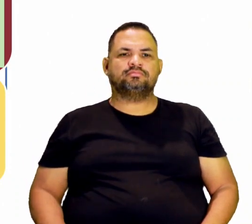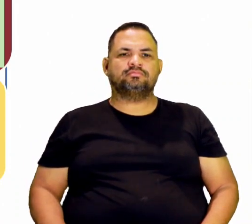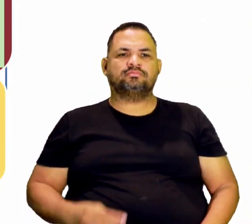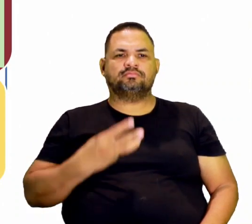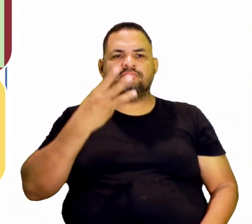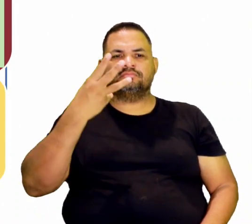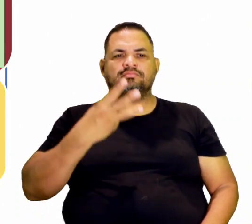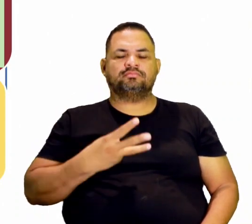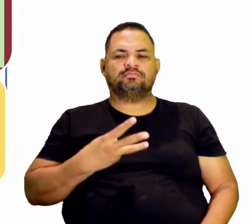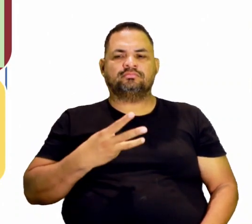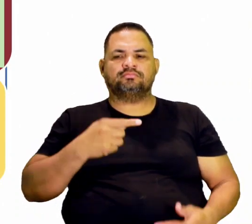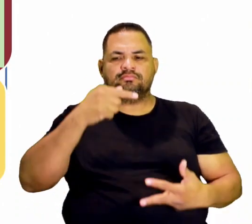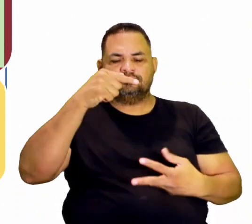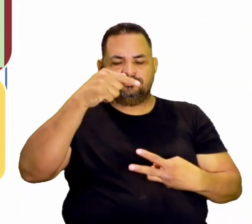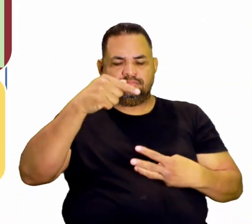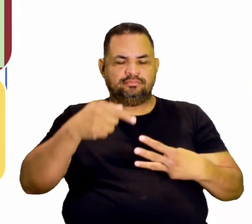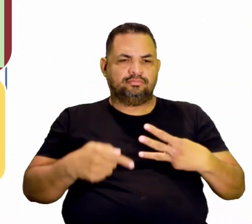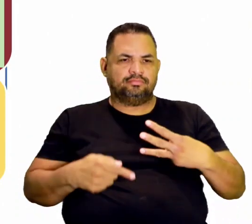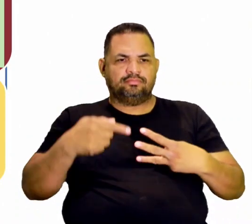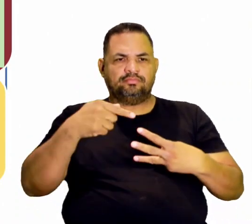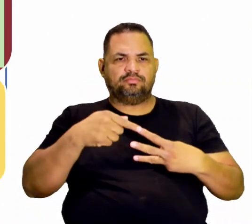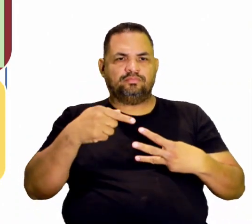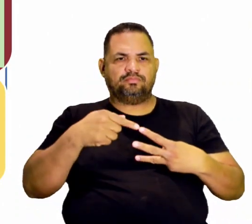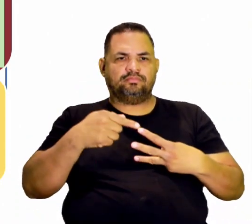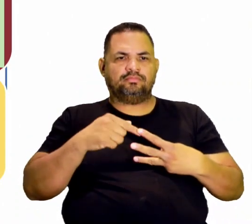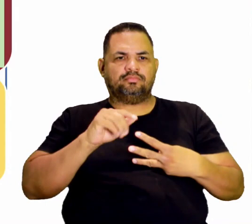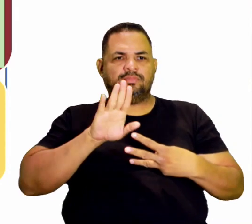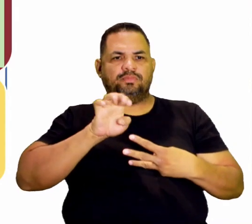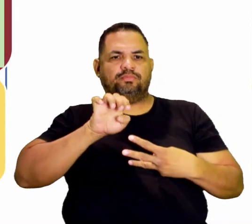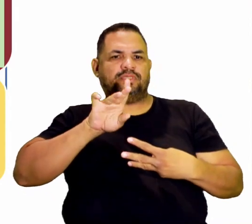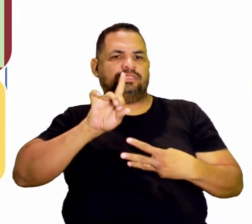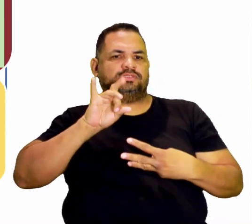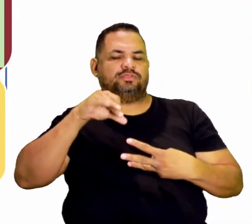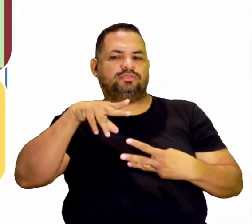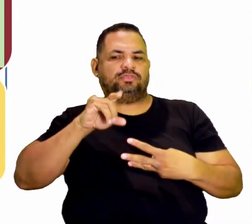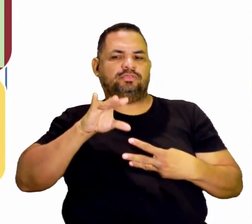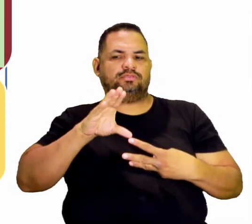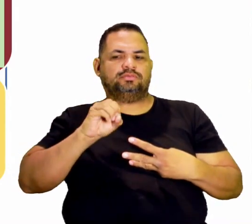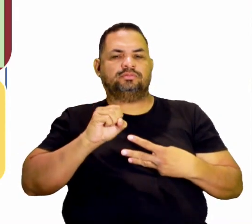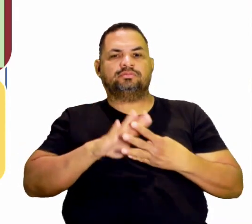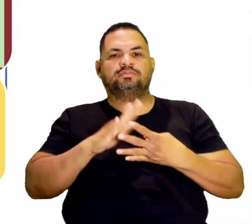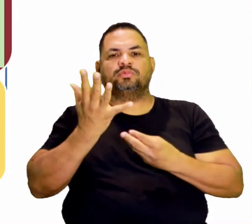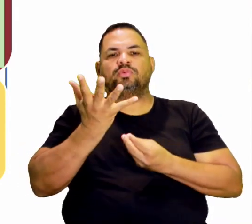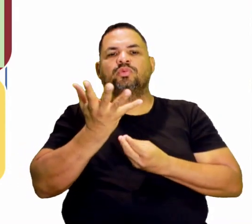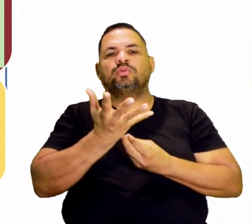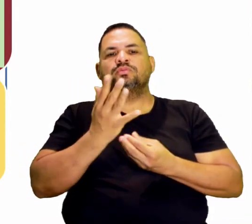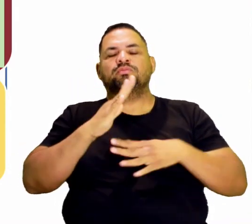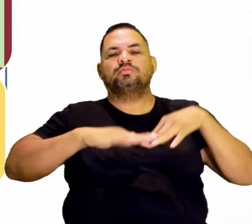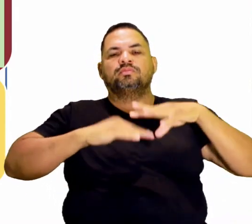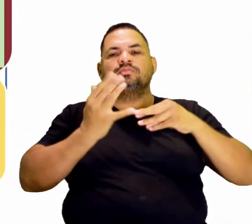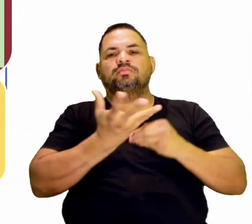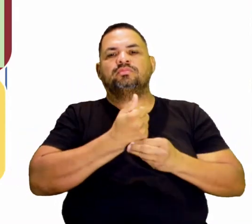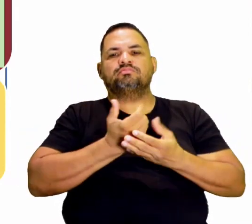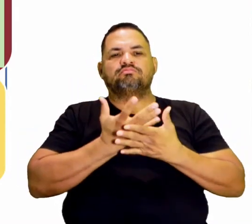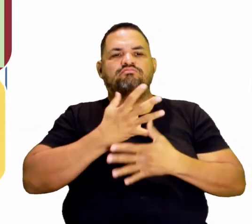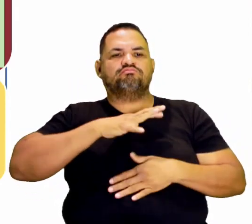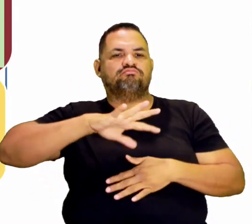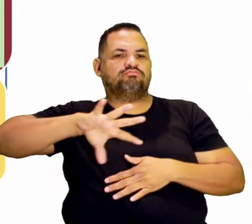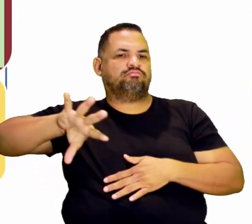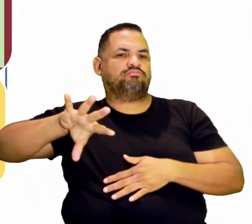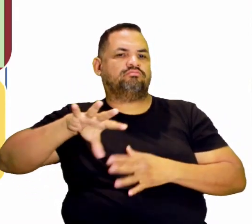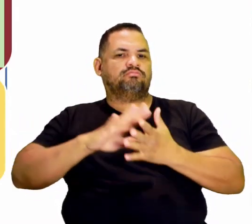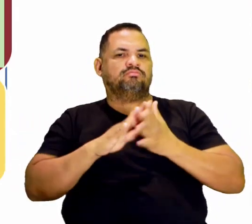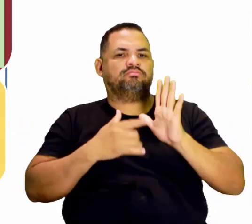três momentos aqui, né? Nós temos aqui o impressionismo, onde os artistas não querem